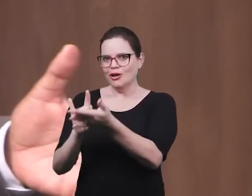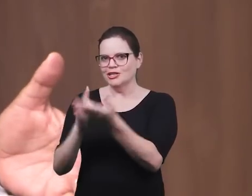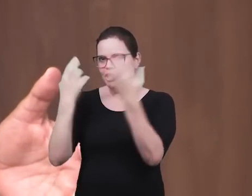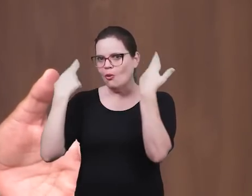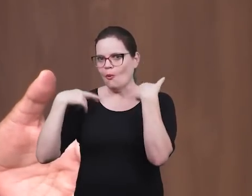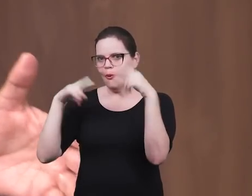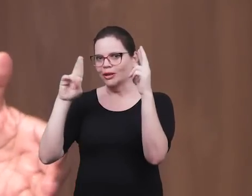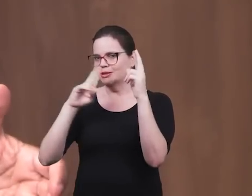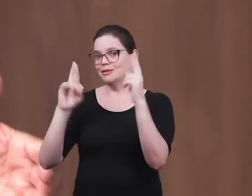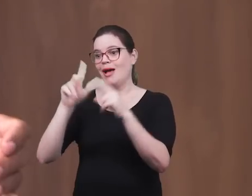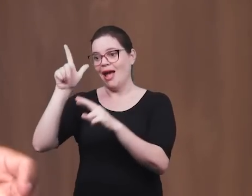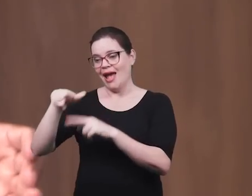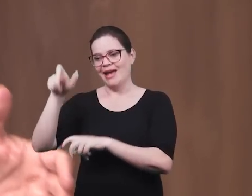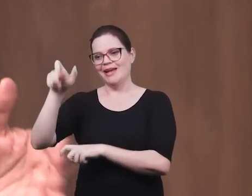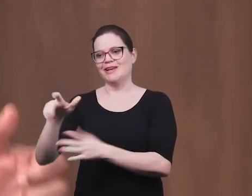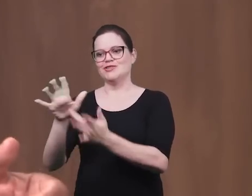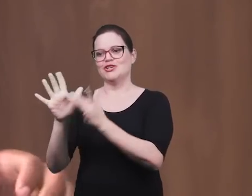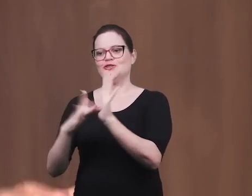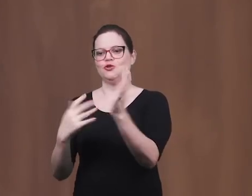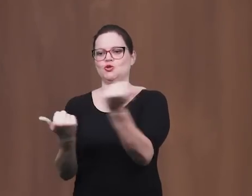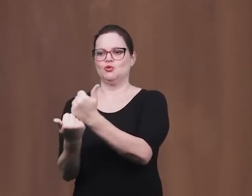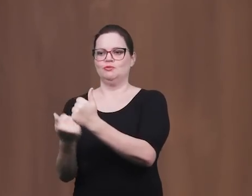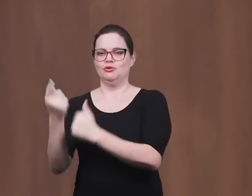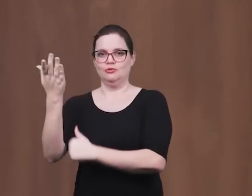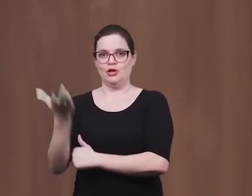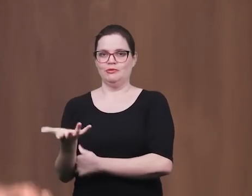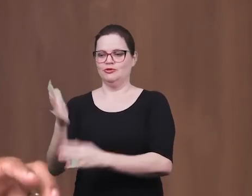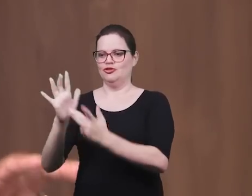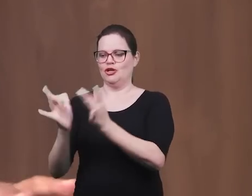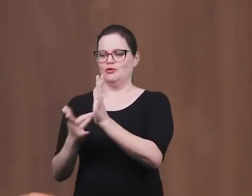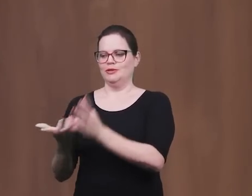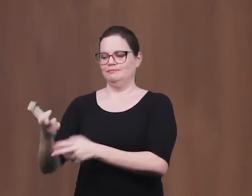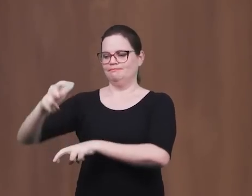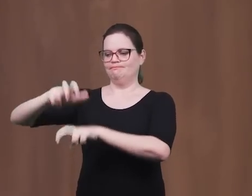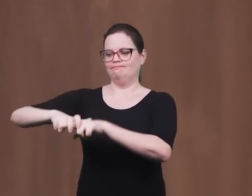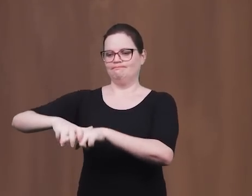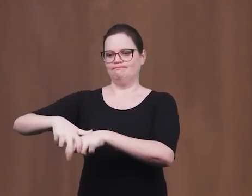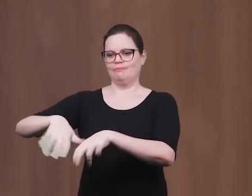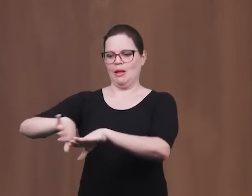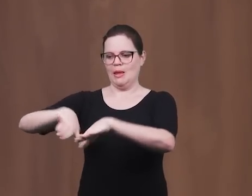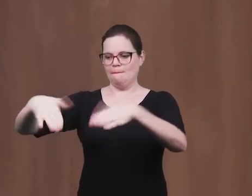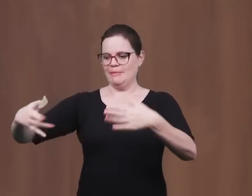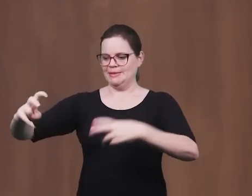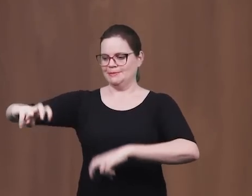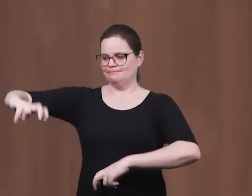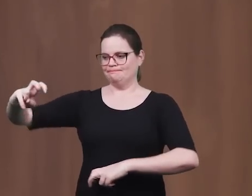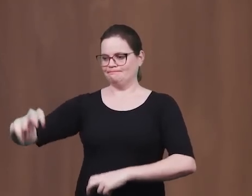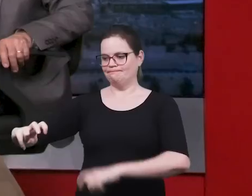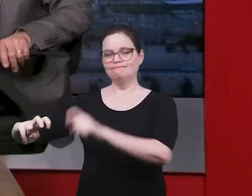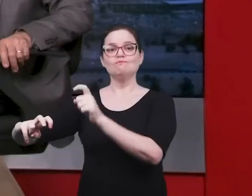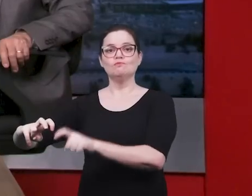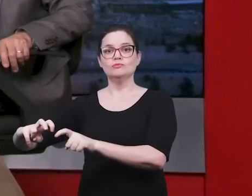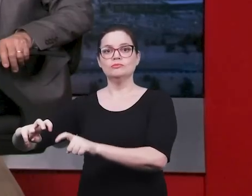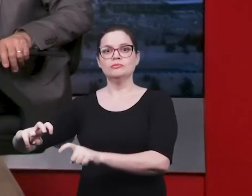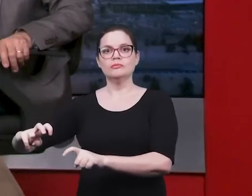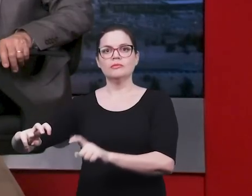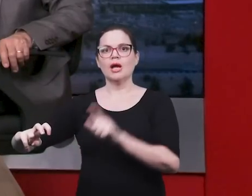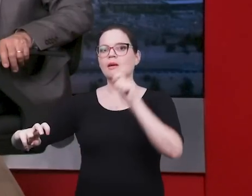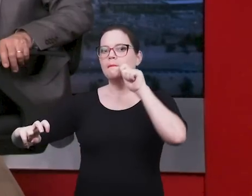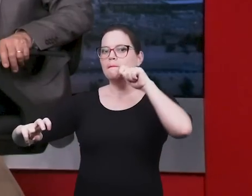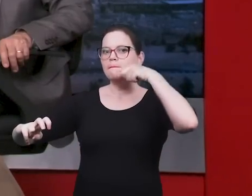figurativo, era o próprio Filho de Deus presente na mesa. Né? O segundo elemento era o pão sem